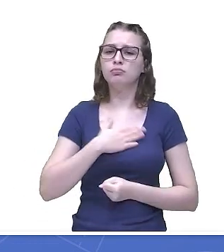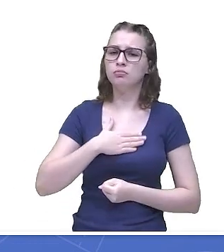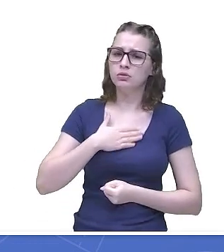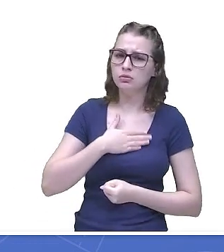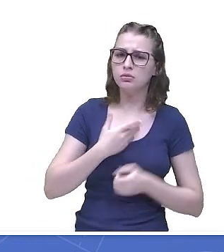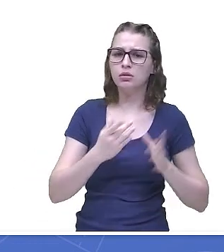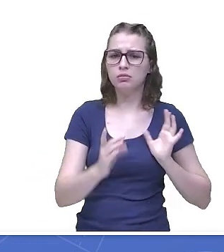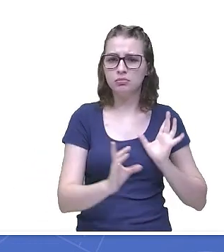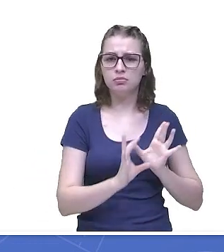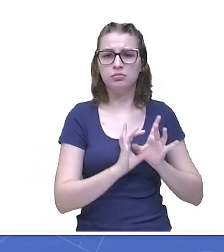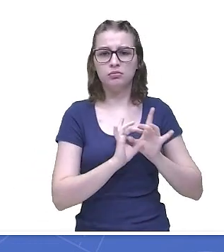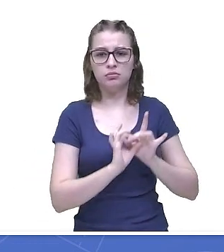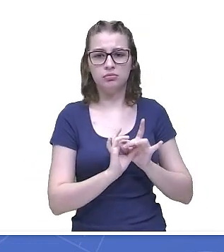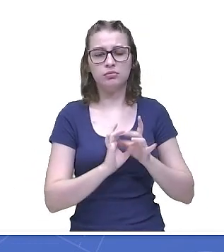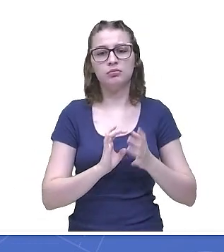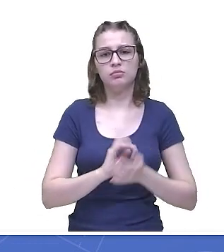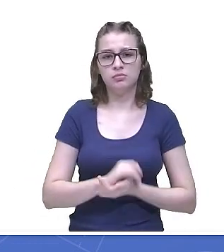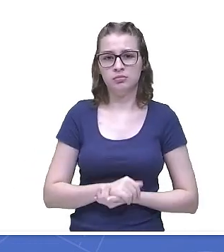constituída a partir